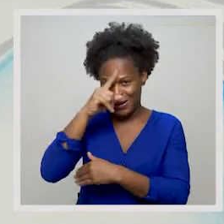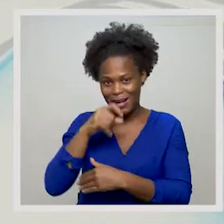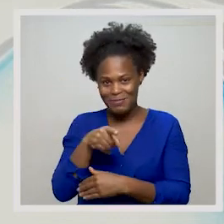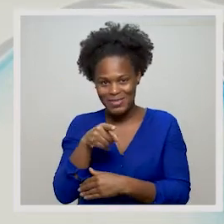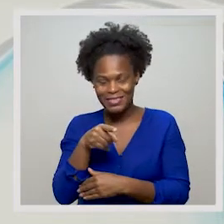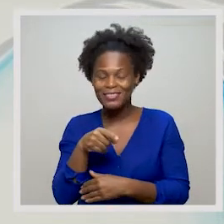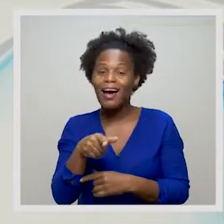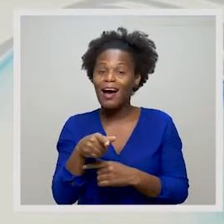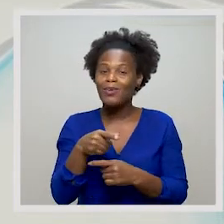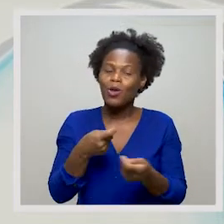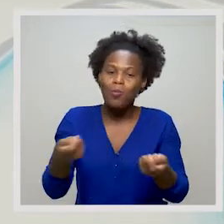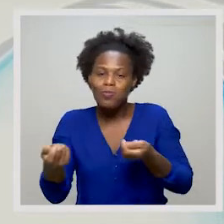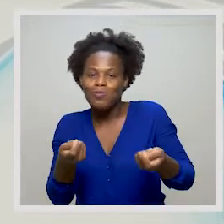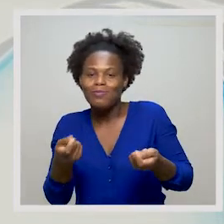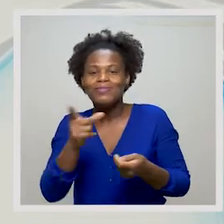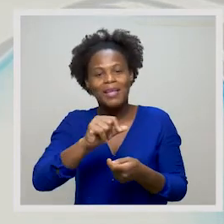aula anterior?